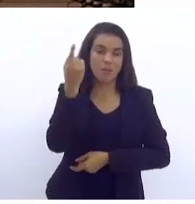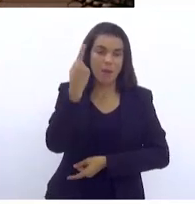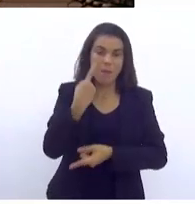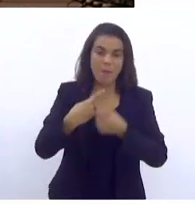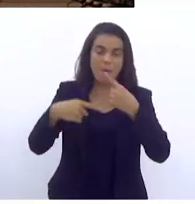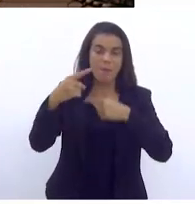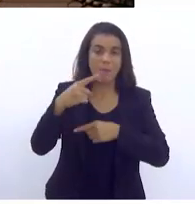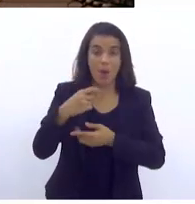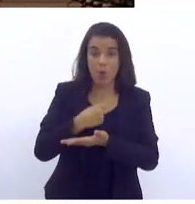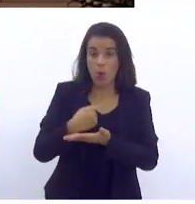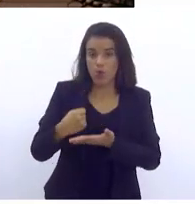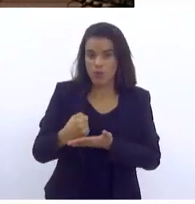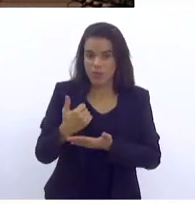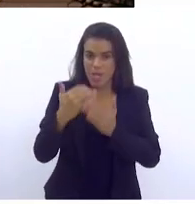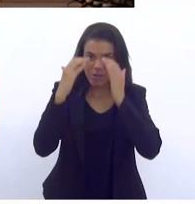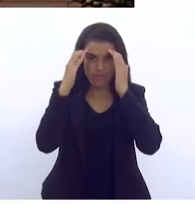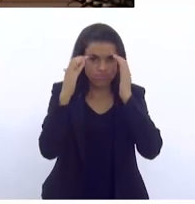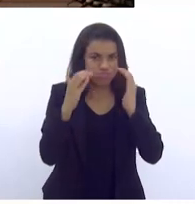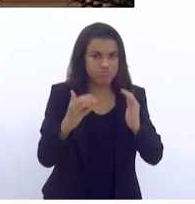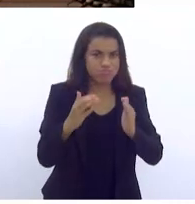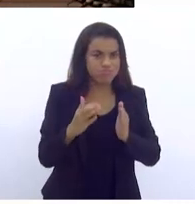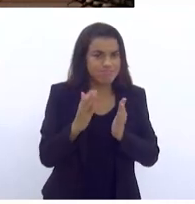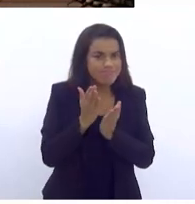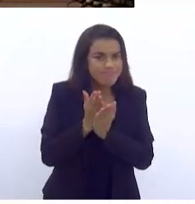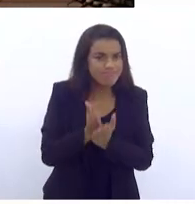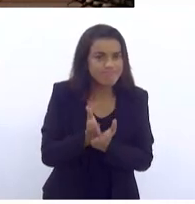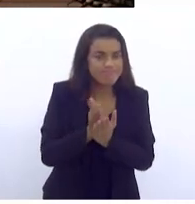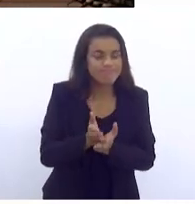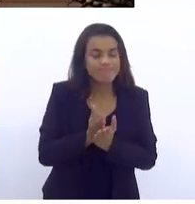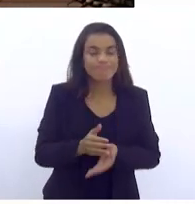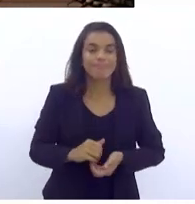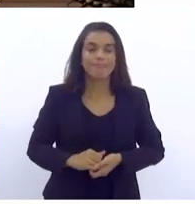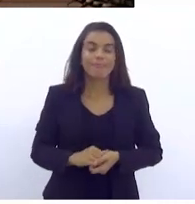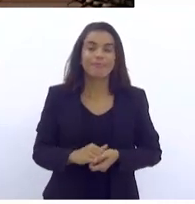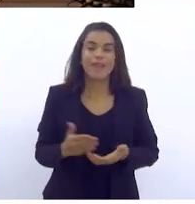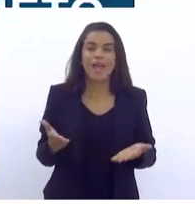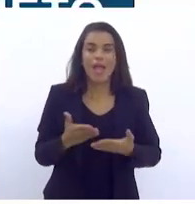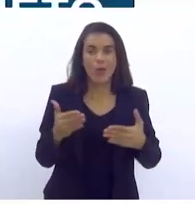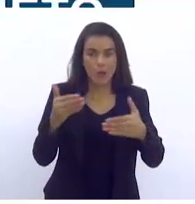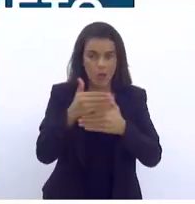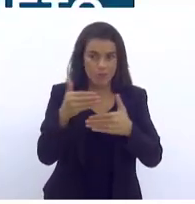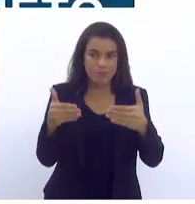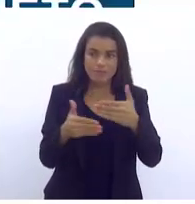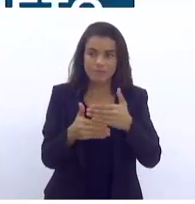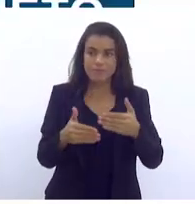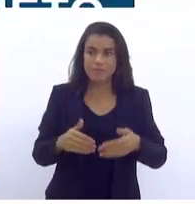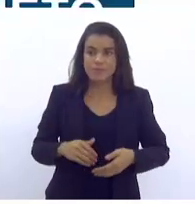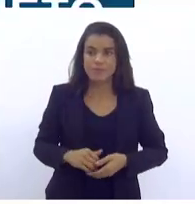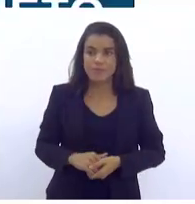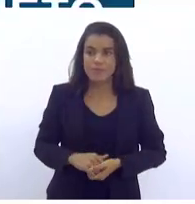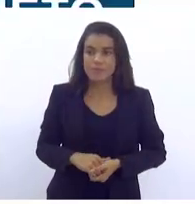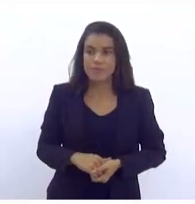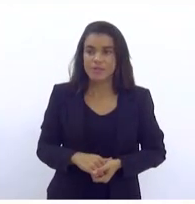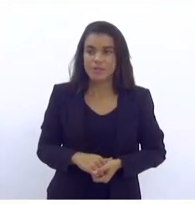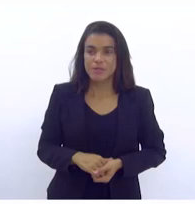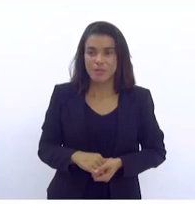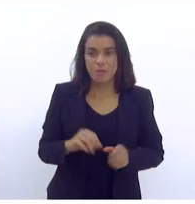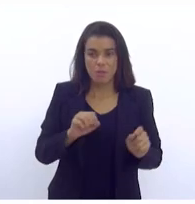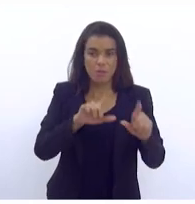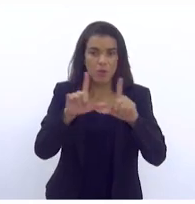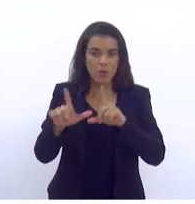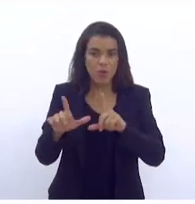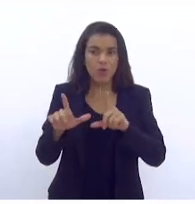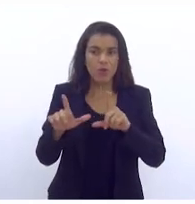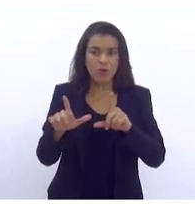o contrato se Execute daquela forma que que ele foi modelado aí vou passar rapidamente aqui pela apresentação você puder pode pular mais um por